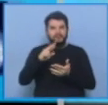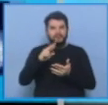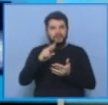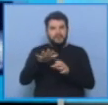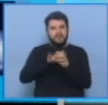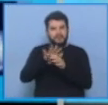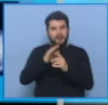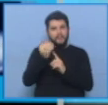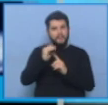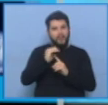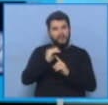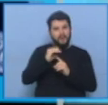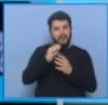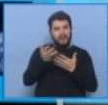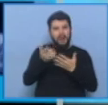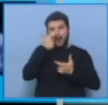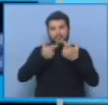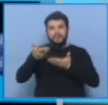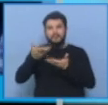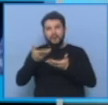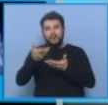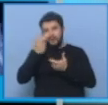de casos de pedofilia entre pessoas